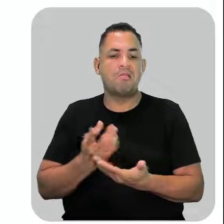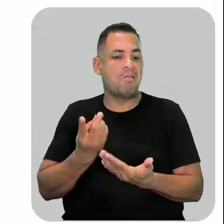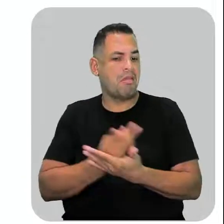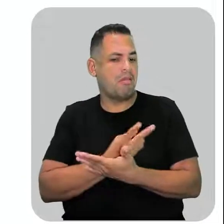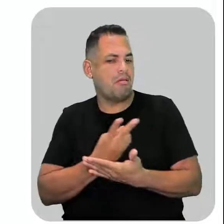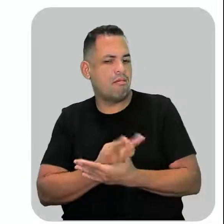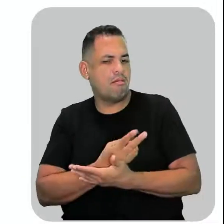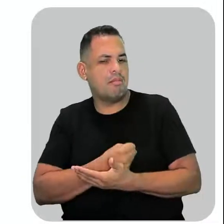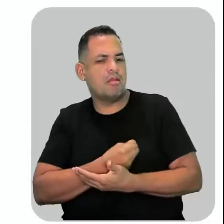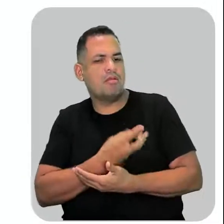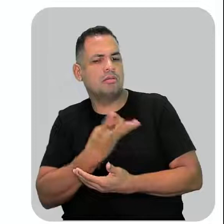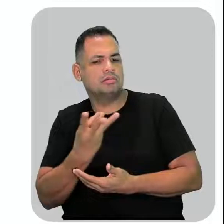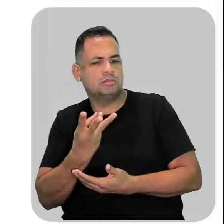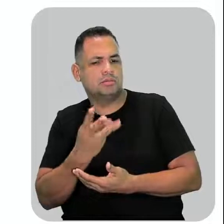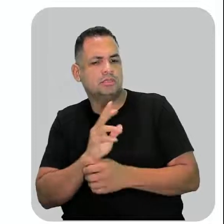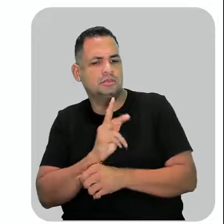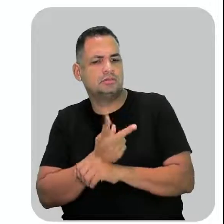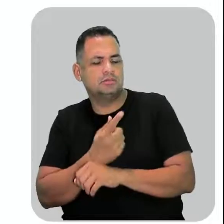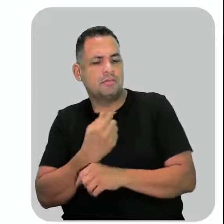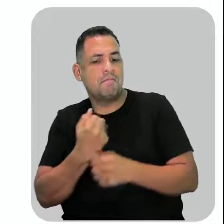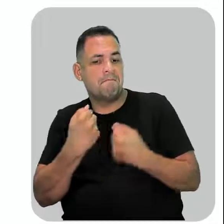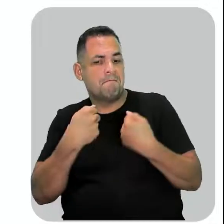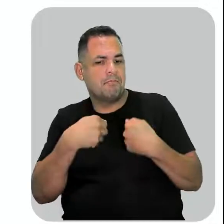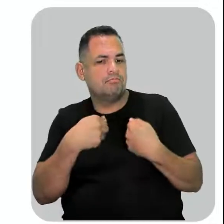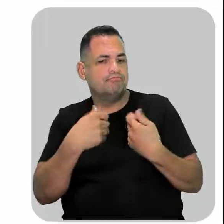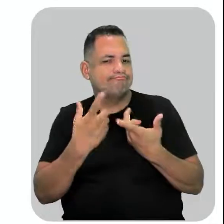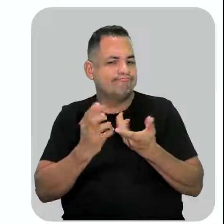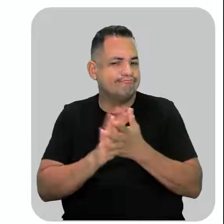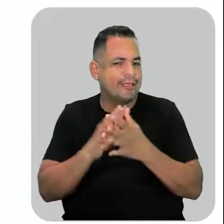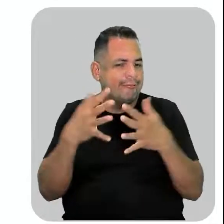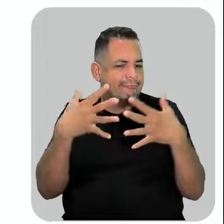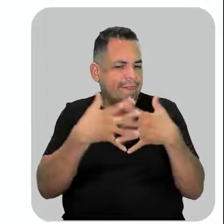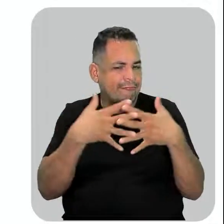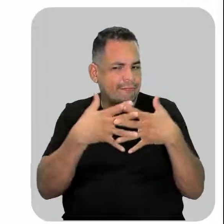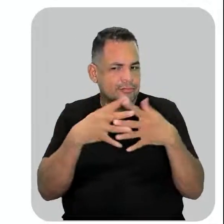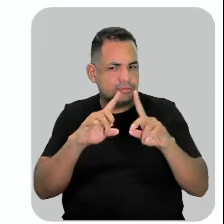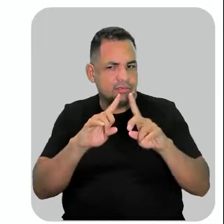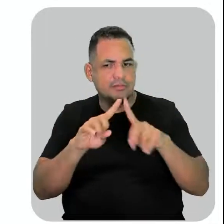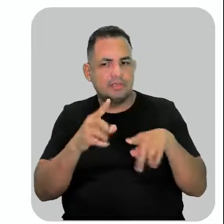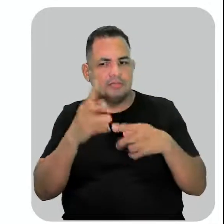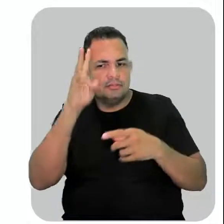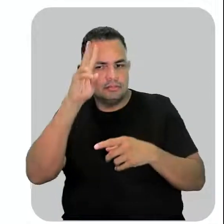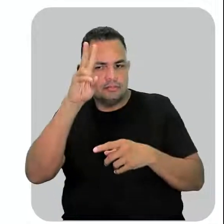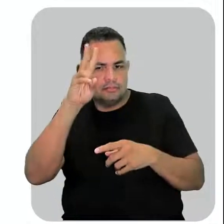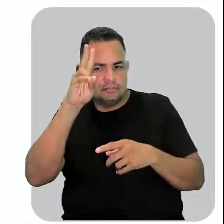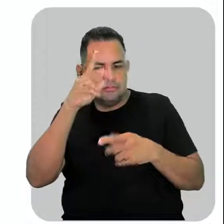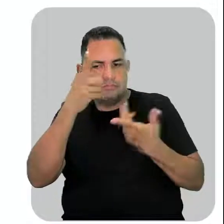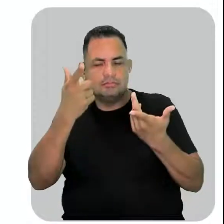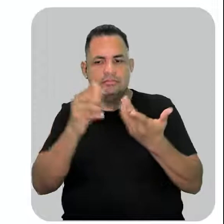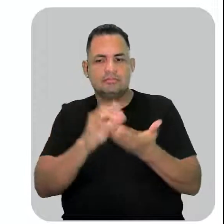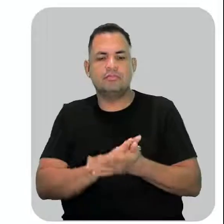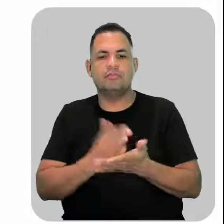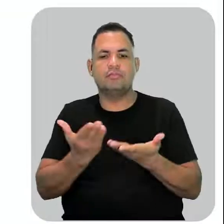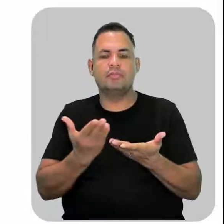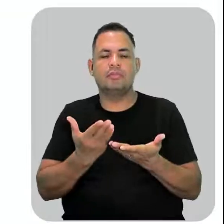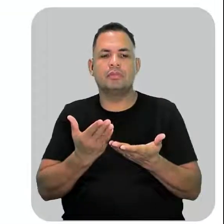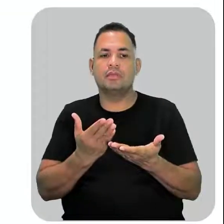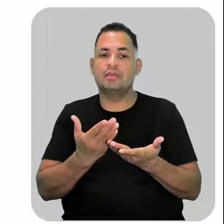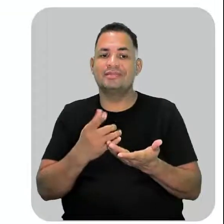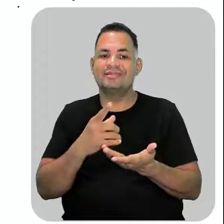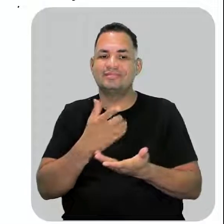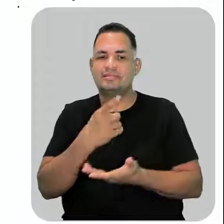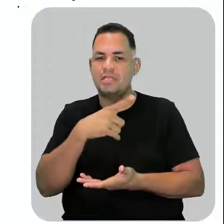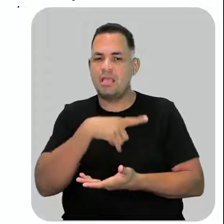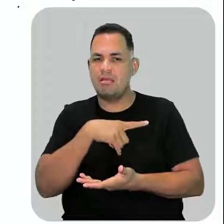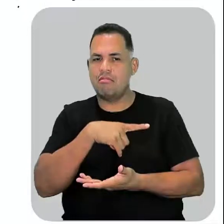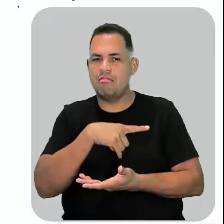quantidade de hidrogênio, eu entendo. Pode ficar um pouco confuso, mas aí você tem que lembrar que, por mais que